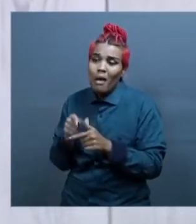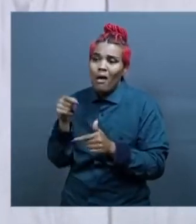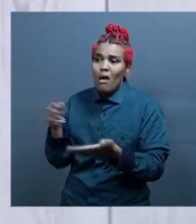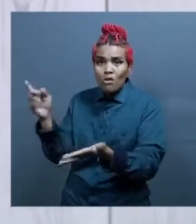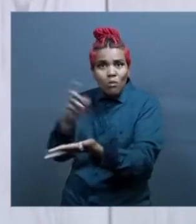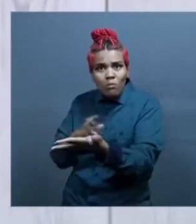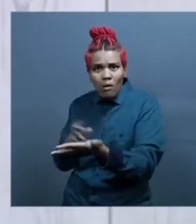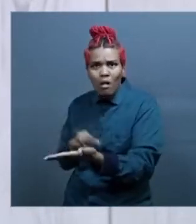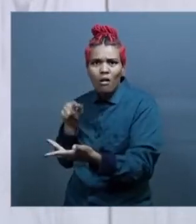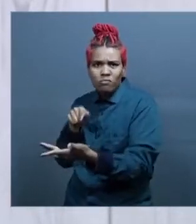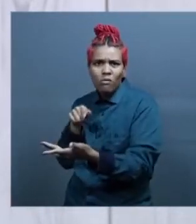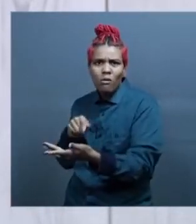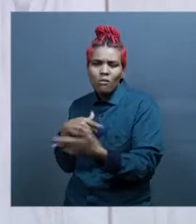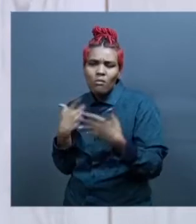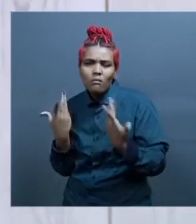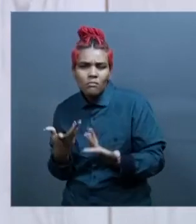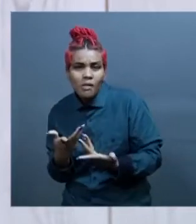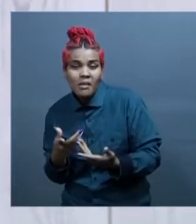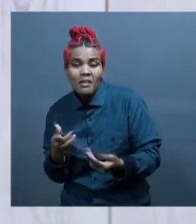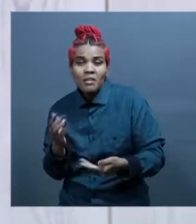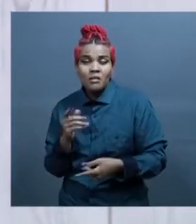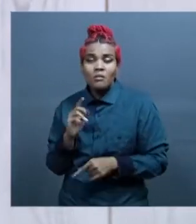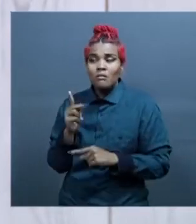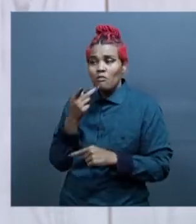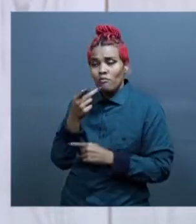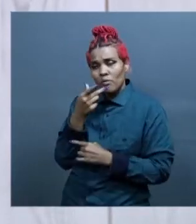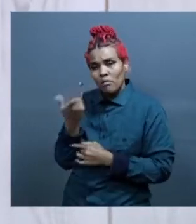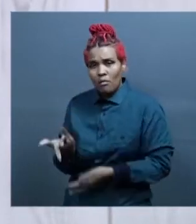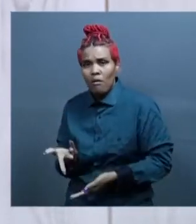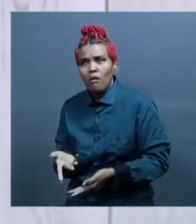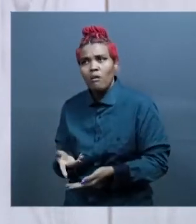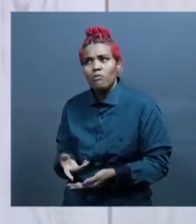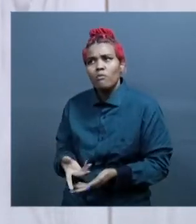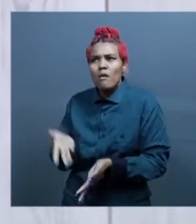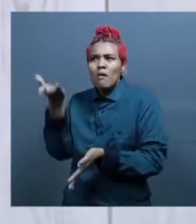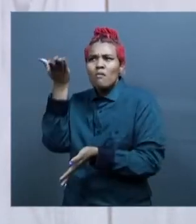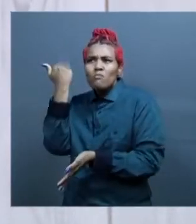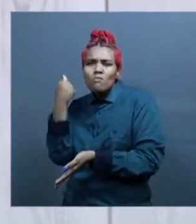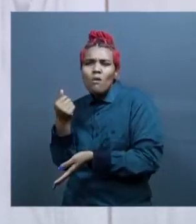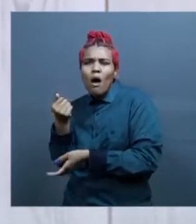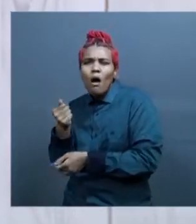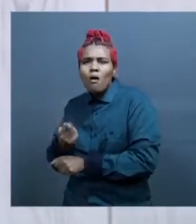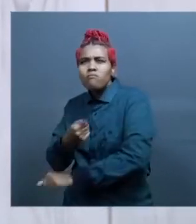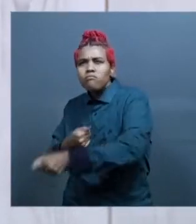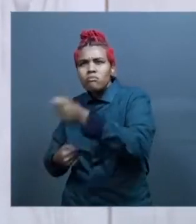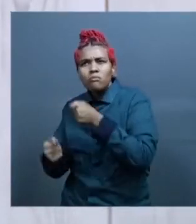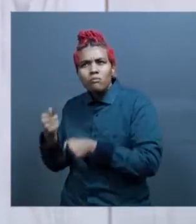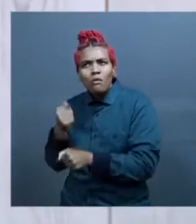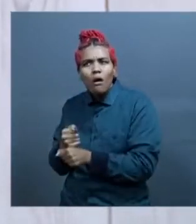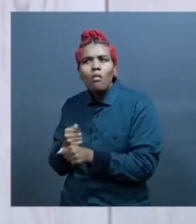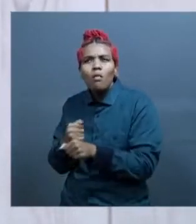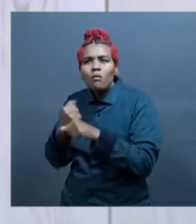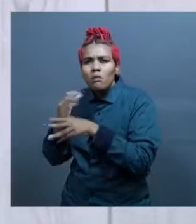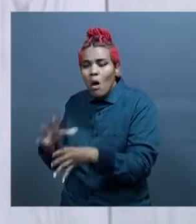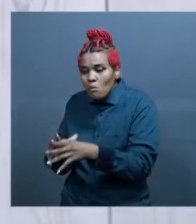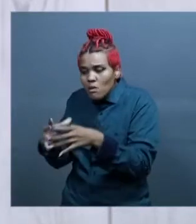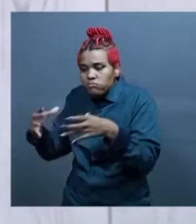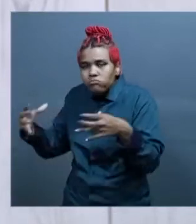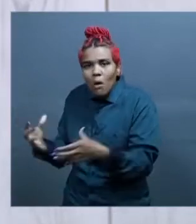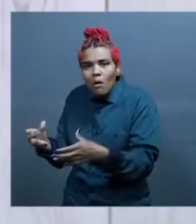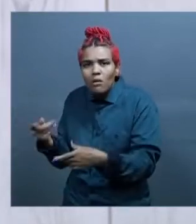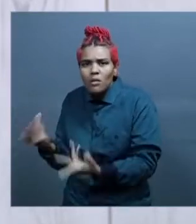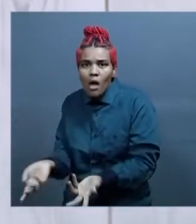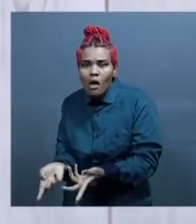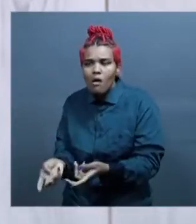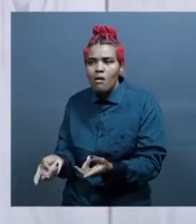o que se foi colocado em que no ano passado houve um aumento significativo embora a gente tinha a expectativa que olha